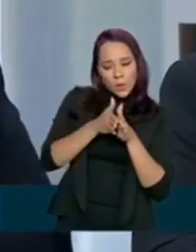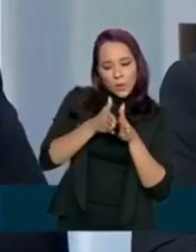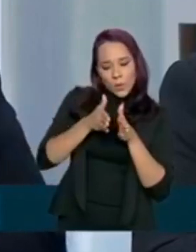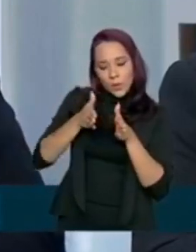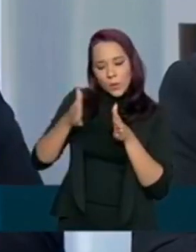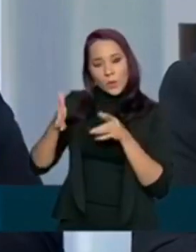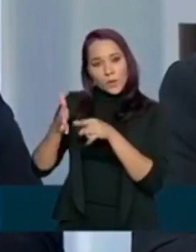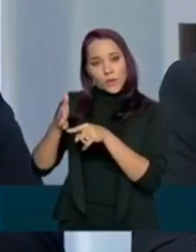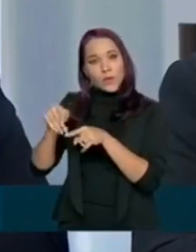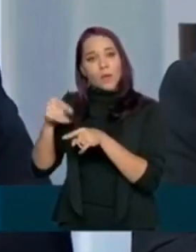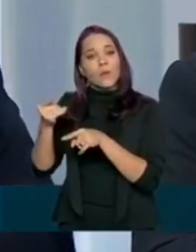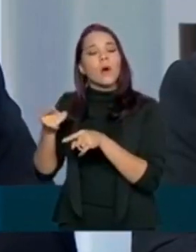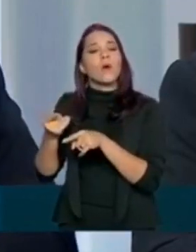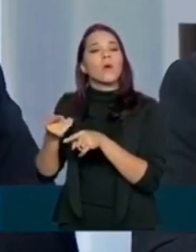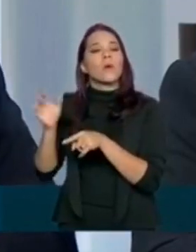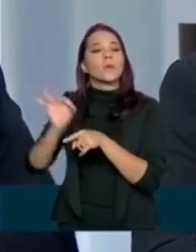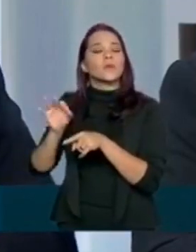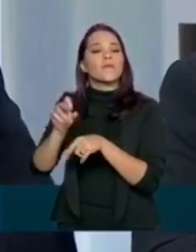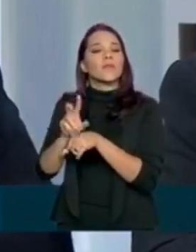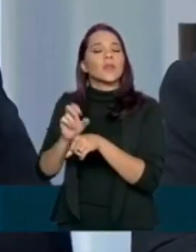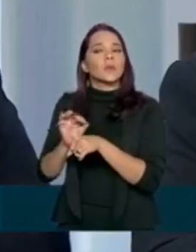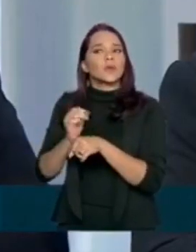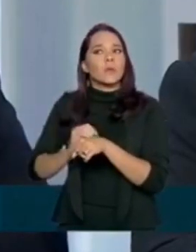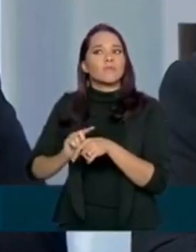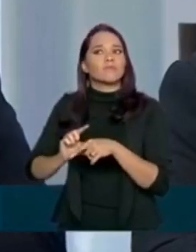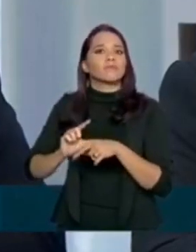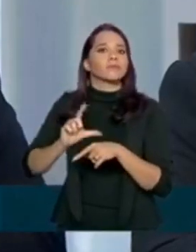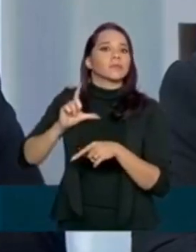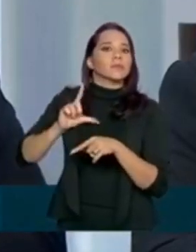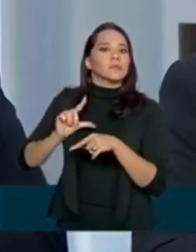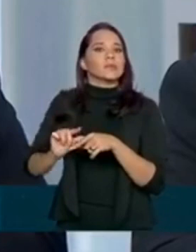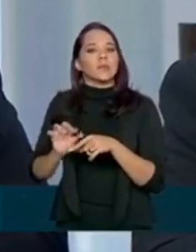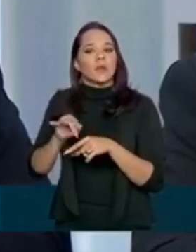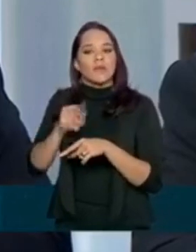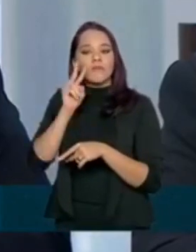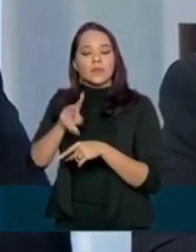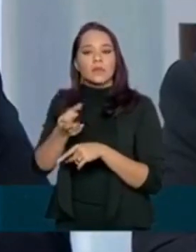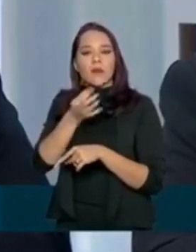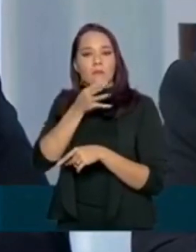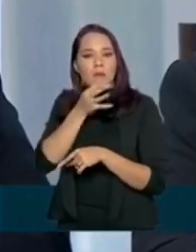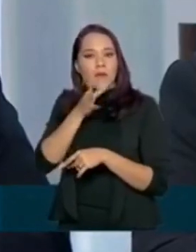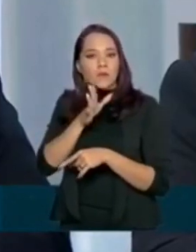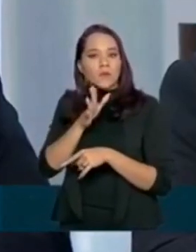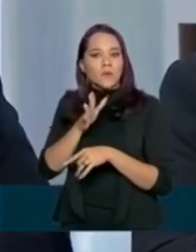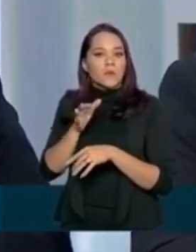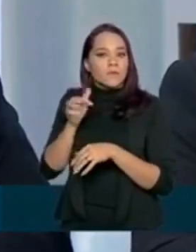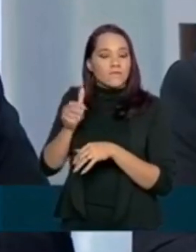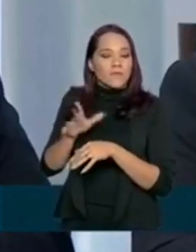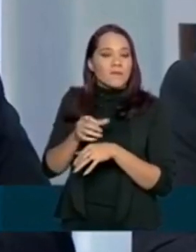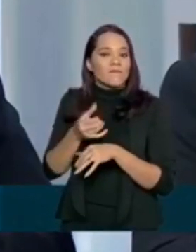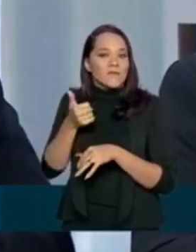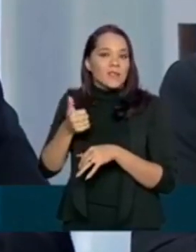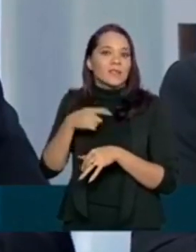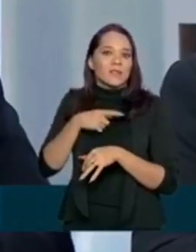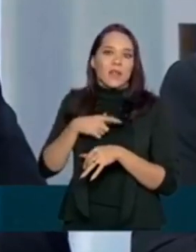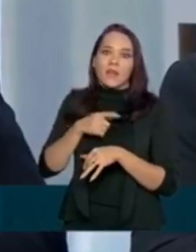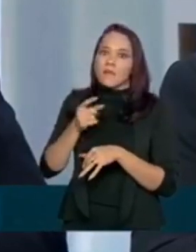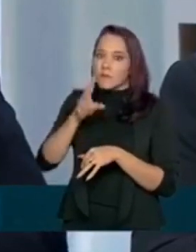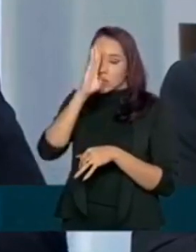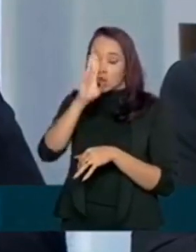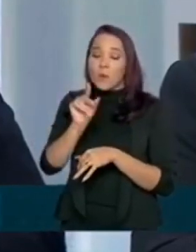medir a evolução da carga viral e conseguindo demonstrar que o remédio funciona para redução de sua carga viral nós temos aí uma arma